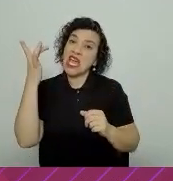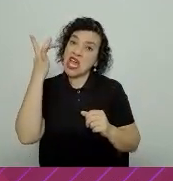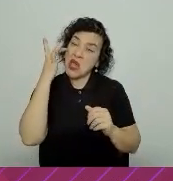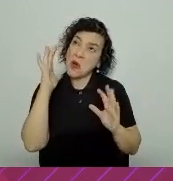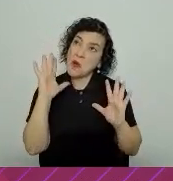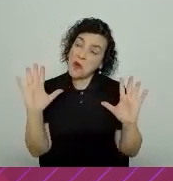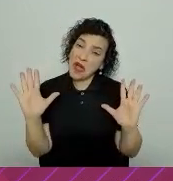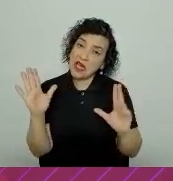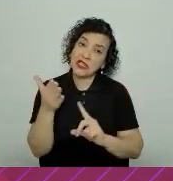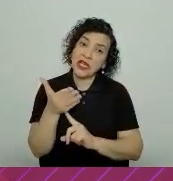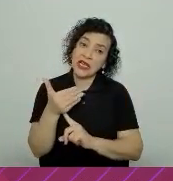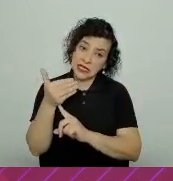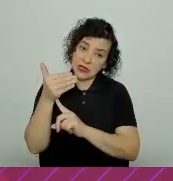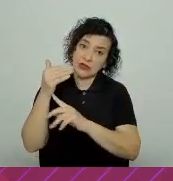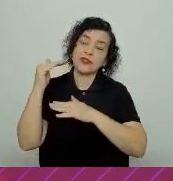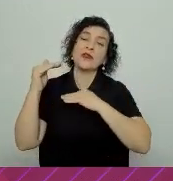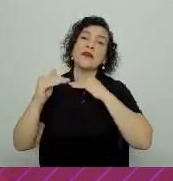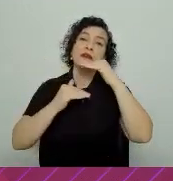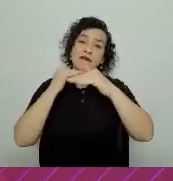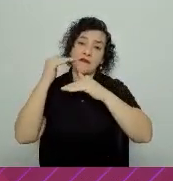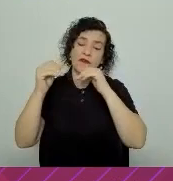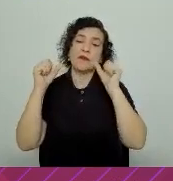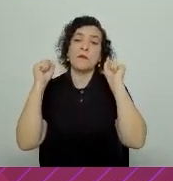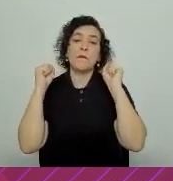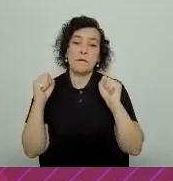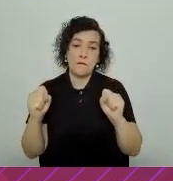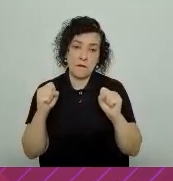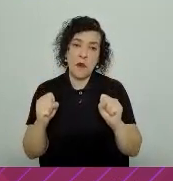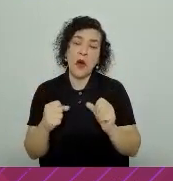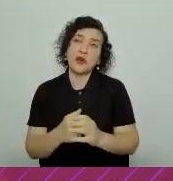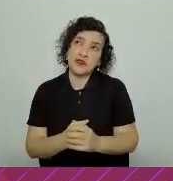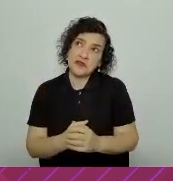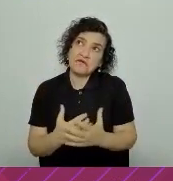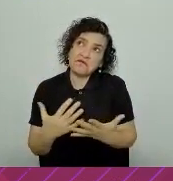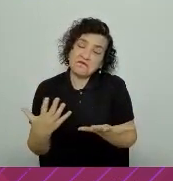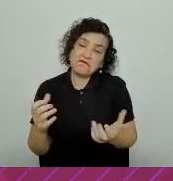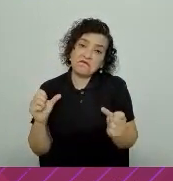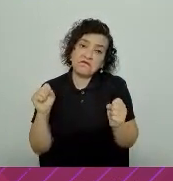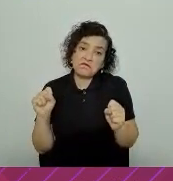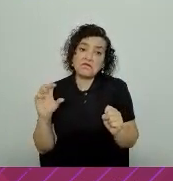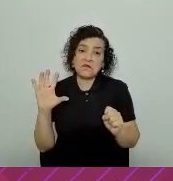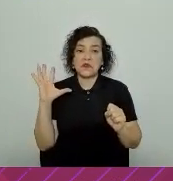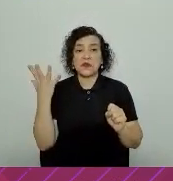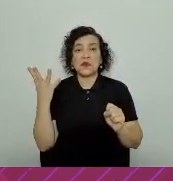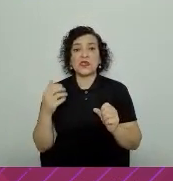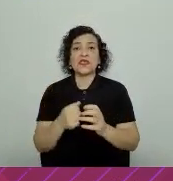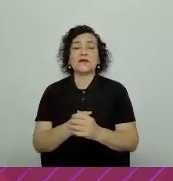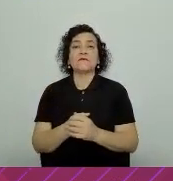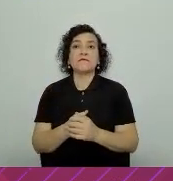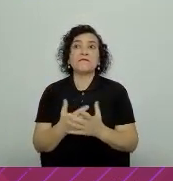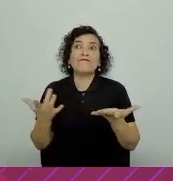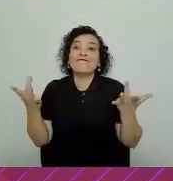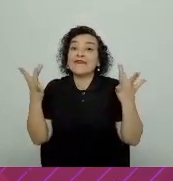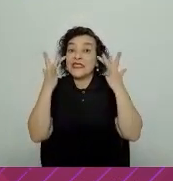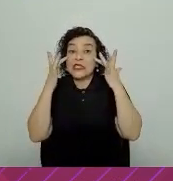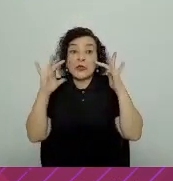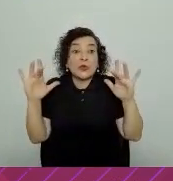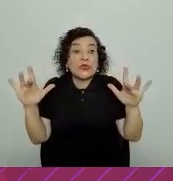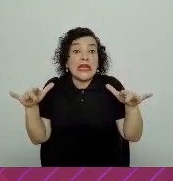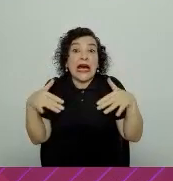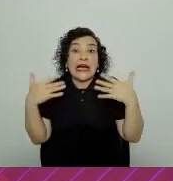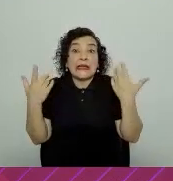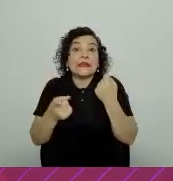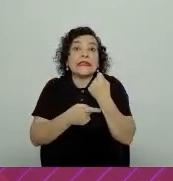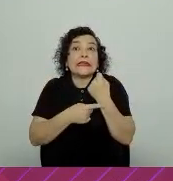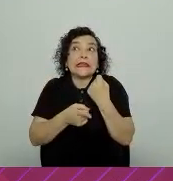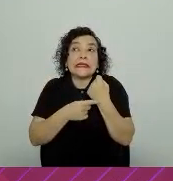tende a evoluir a isso né Possivelmente sim Possivelmente Sim a gente não sabe o quanto né quanto tempo vai demorar